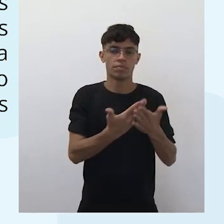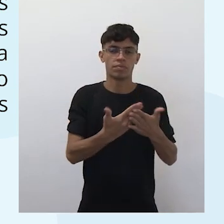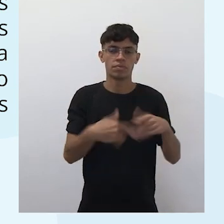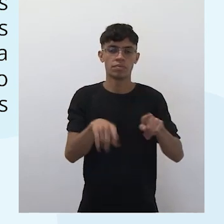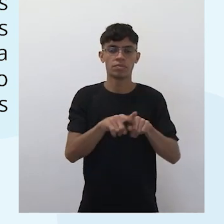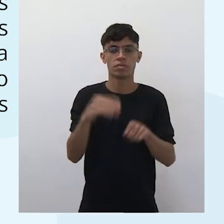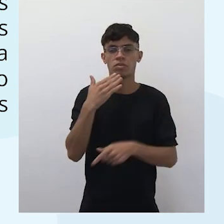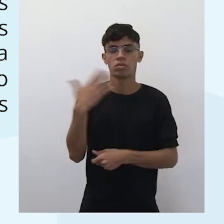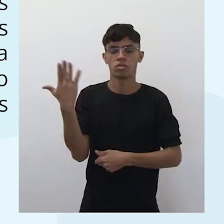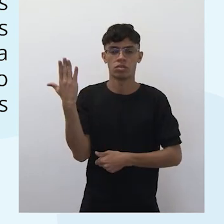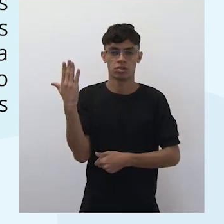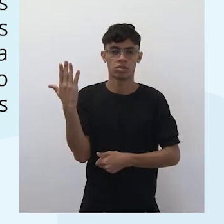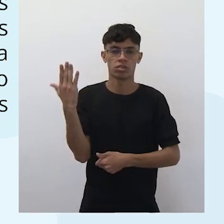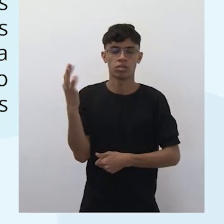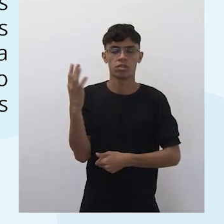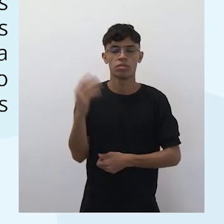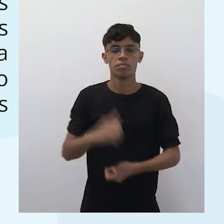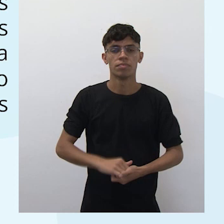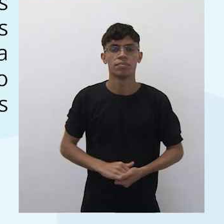diagnóstico,